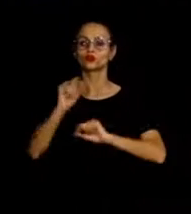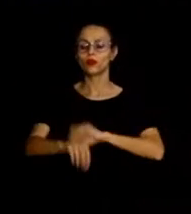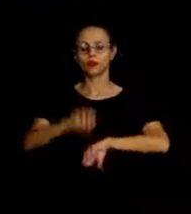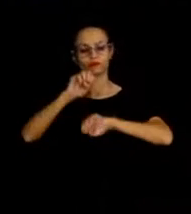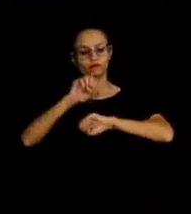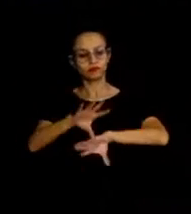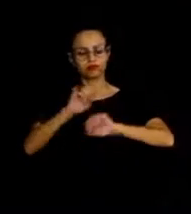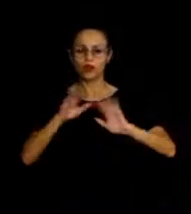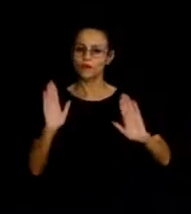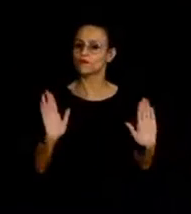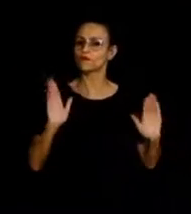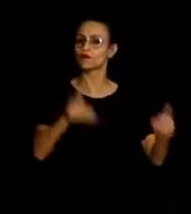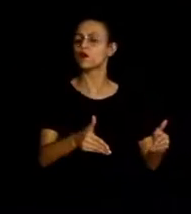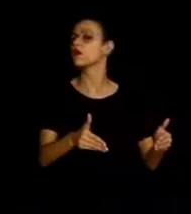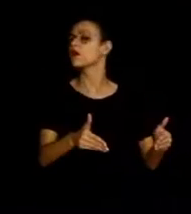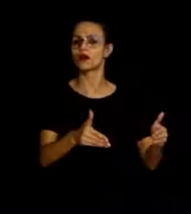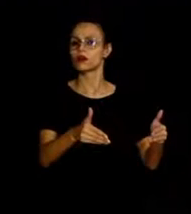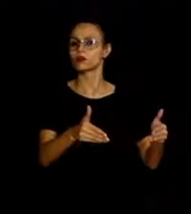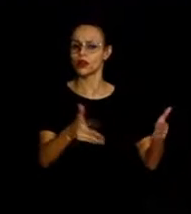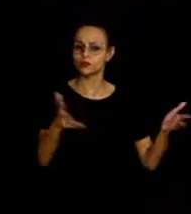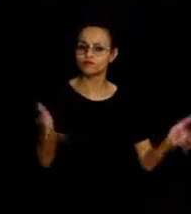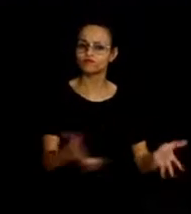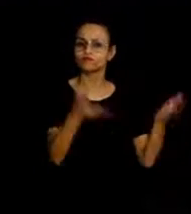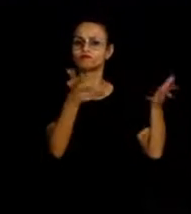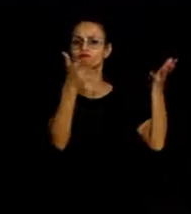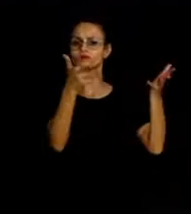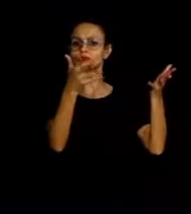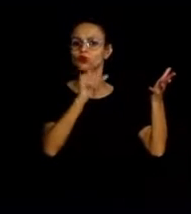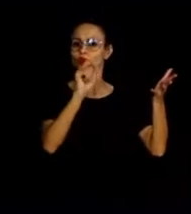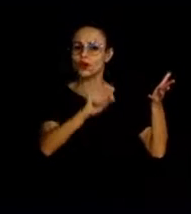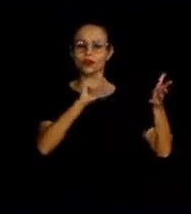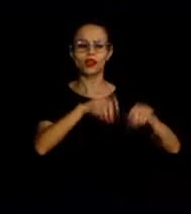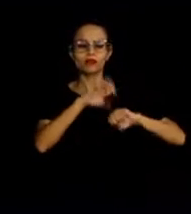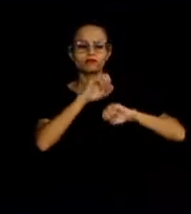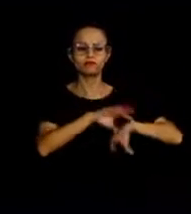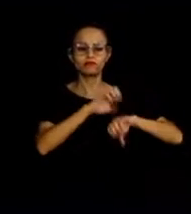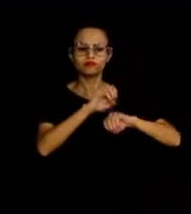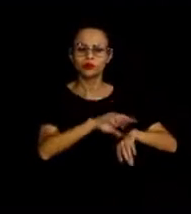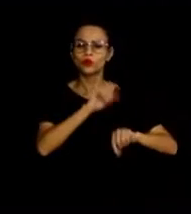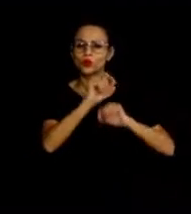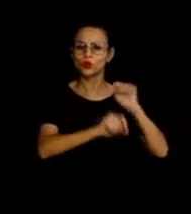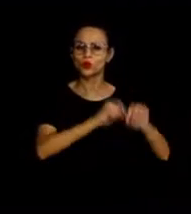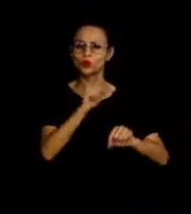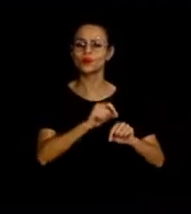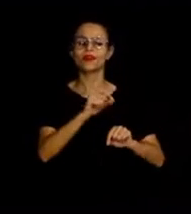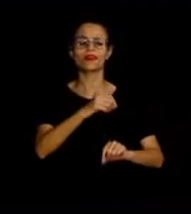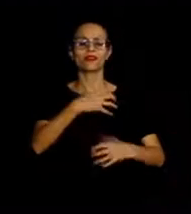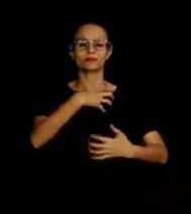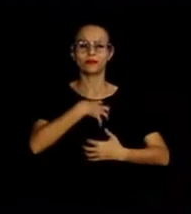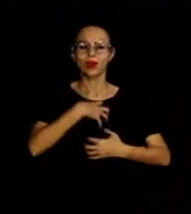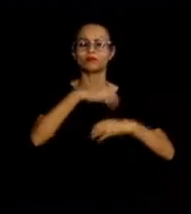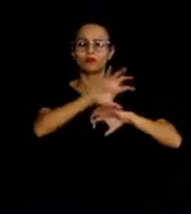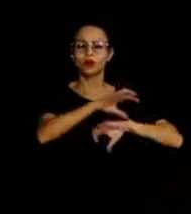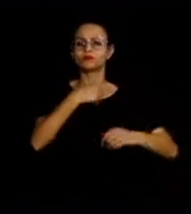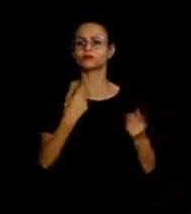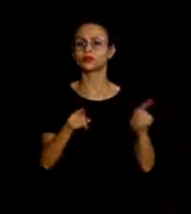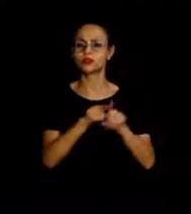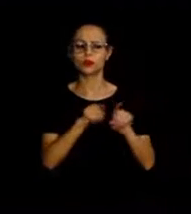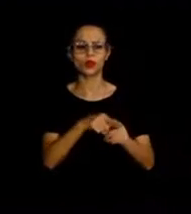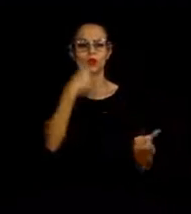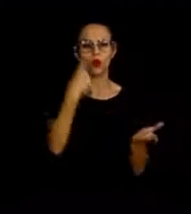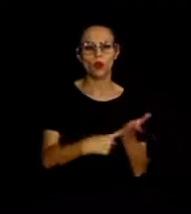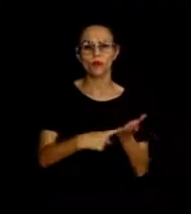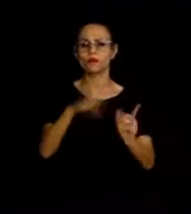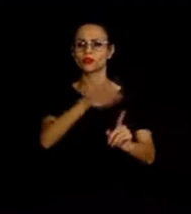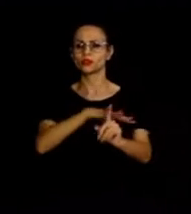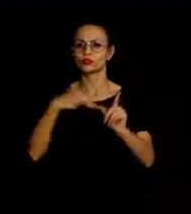sino voltado para a promoção da Soft Skills mais uma vez a resiliência a o comprometimento